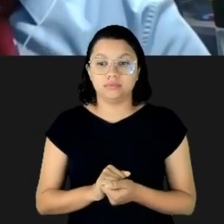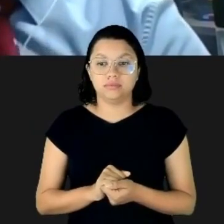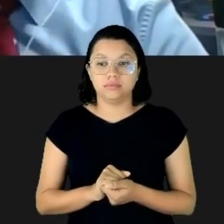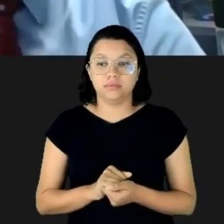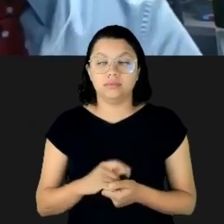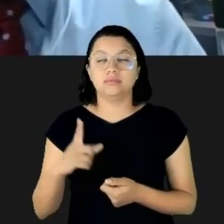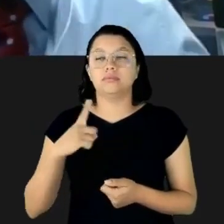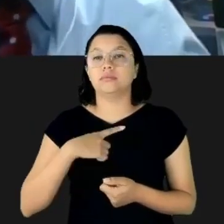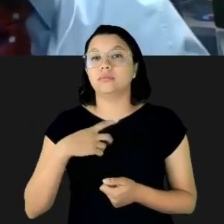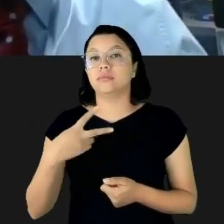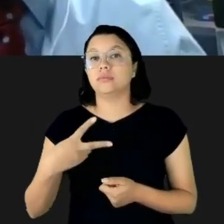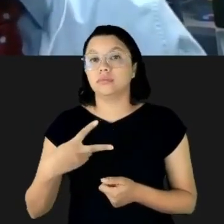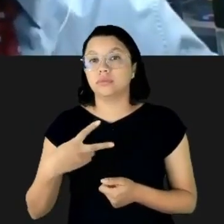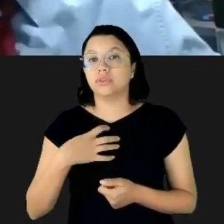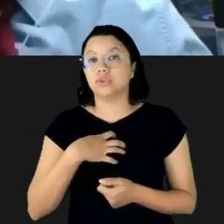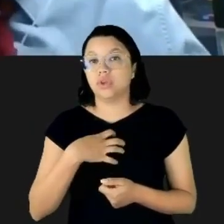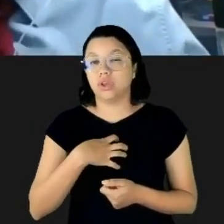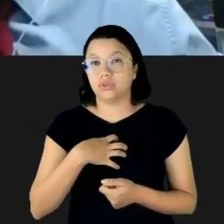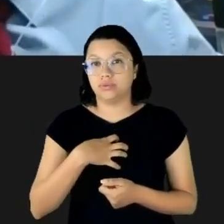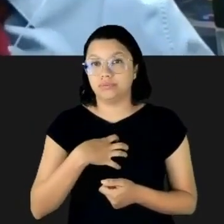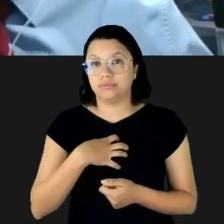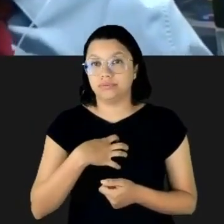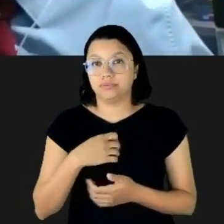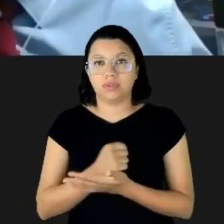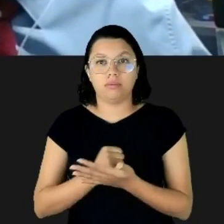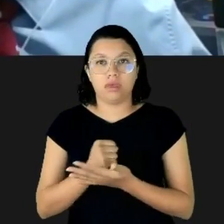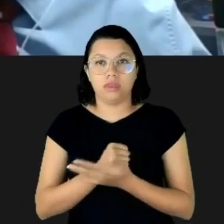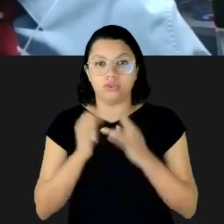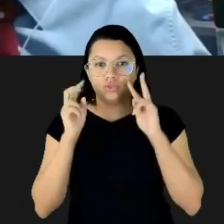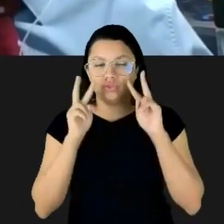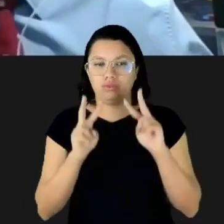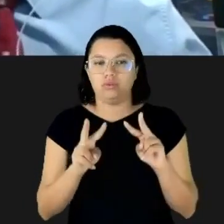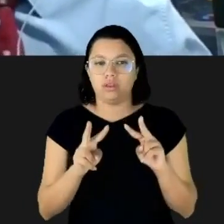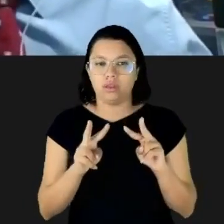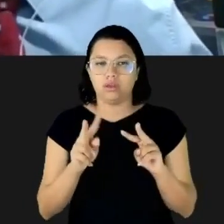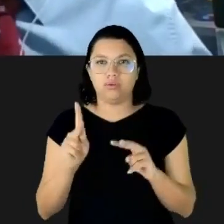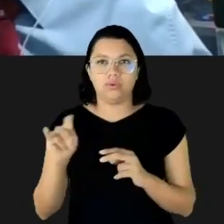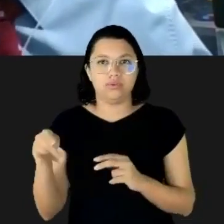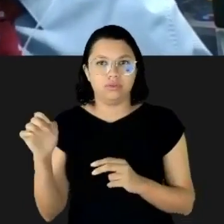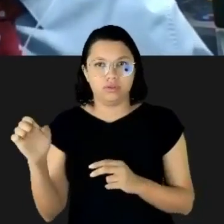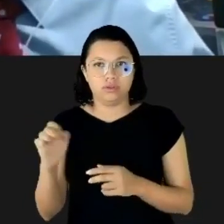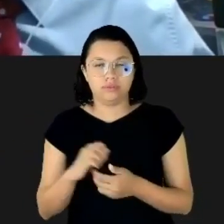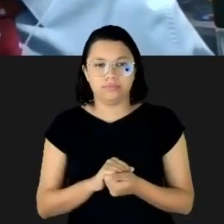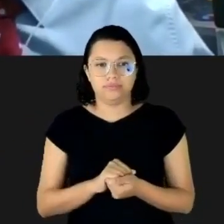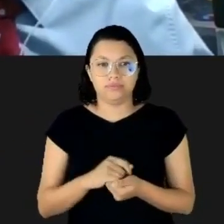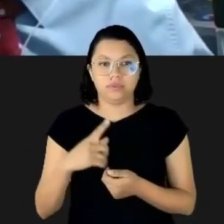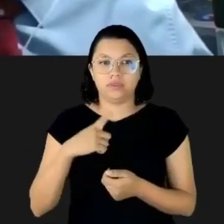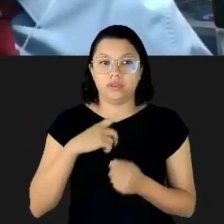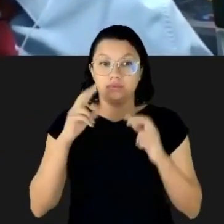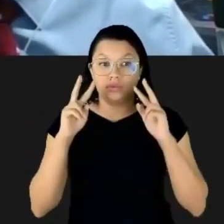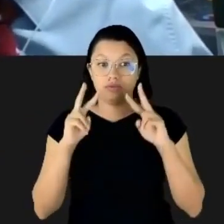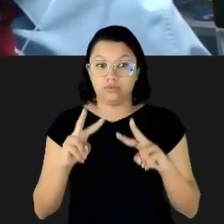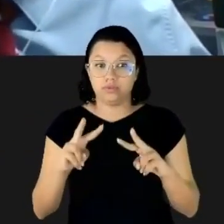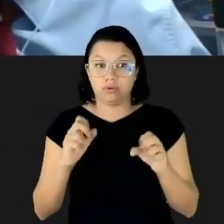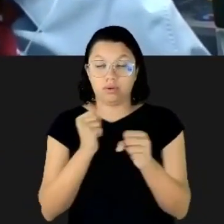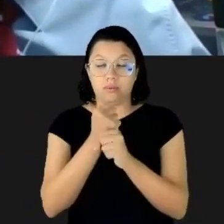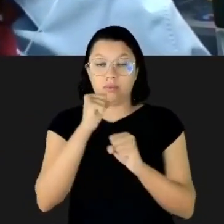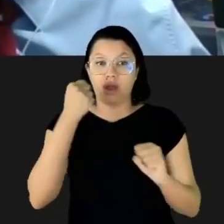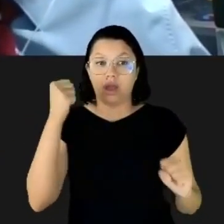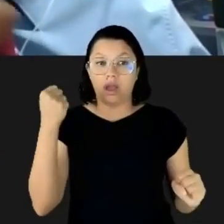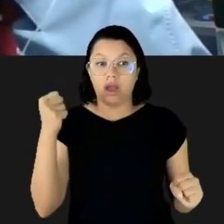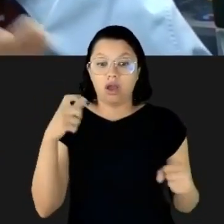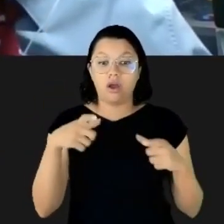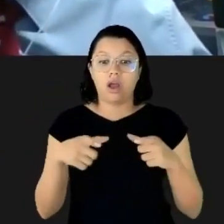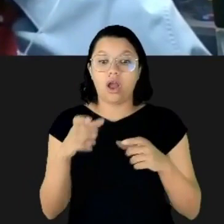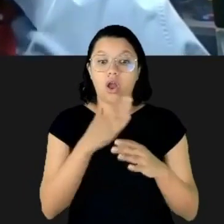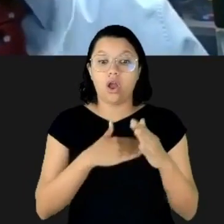nós temos duas formas básicas de olhar o PJE nós temos a visão macro ali